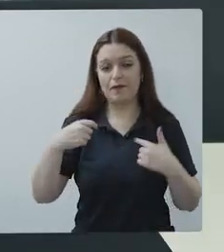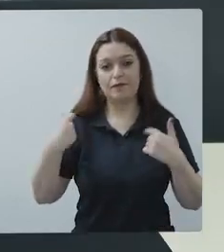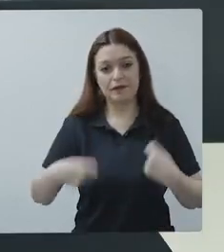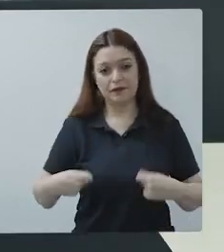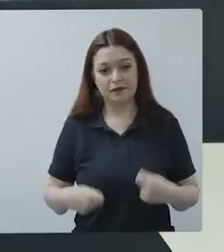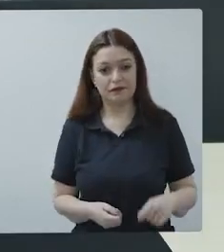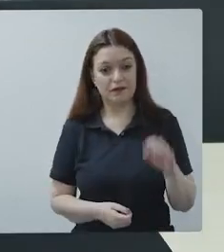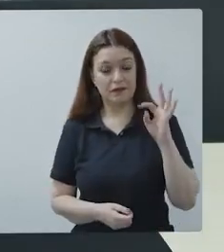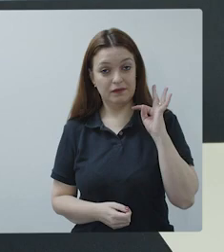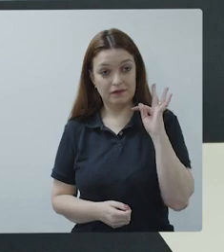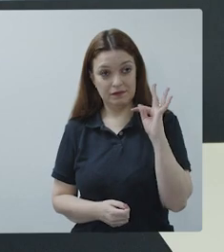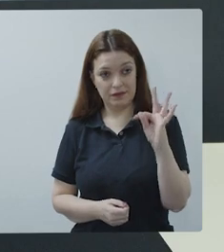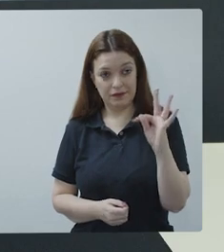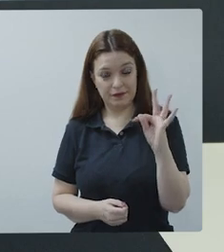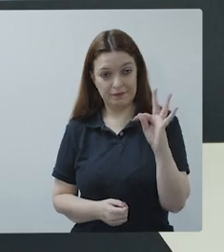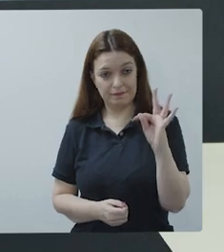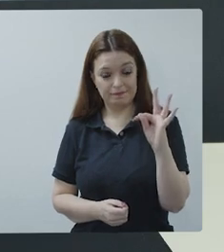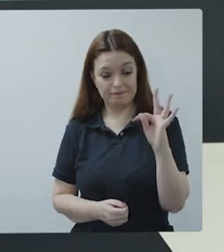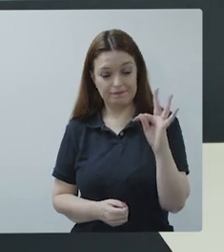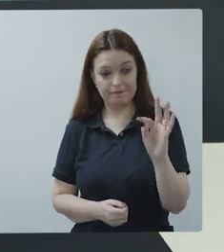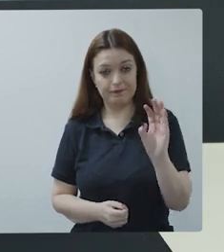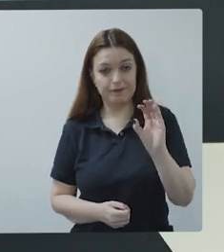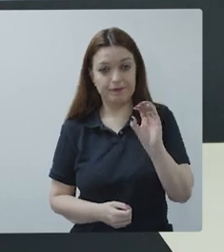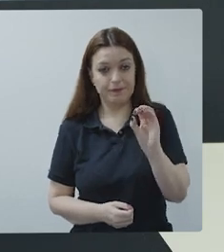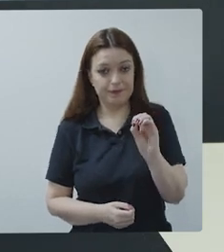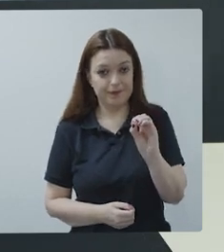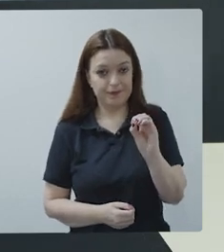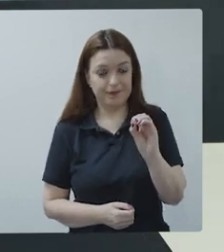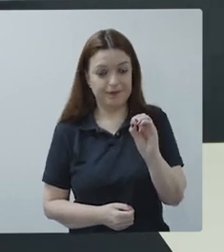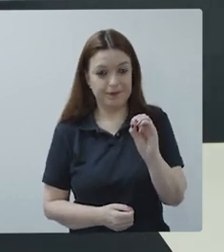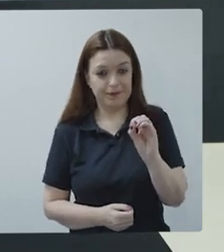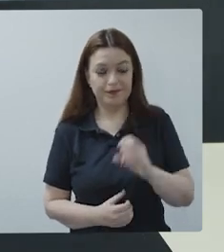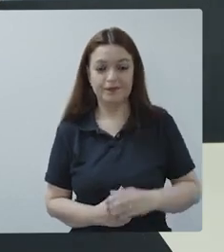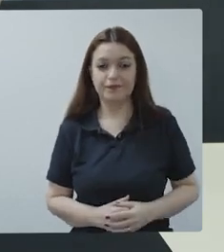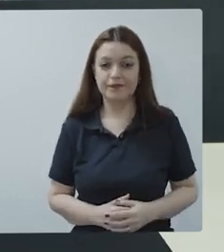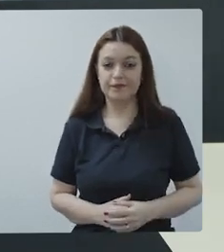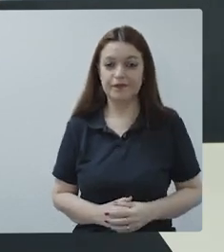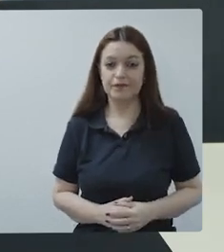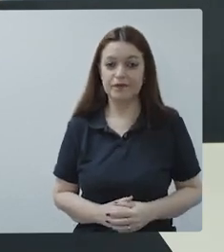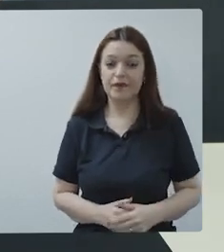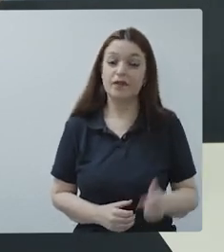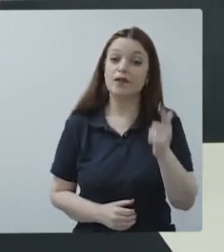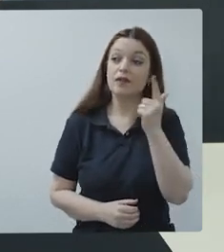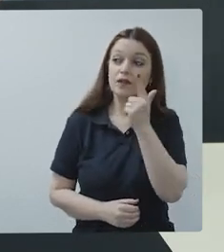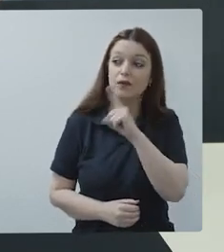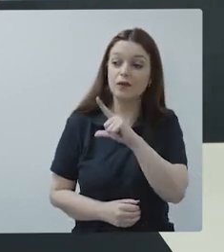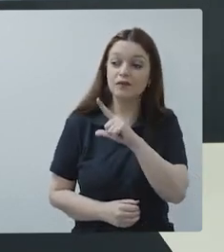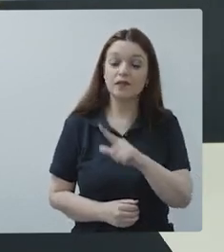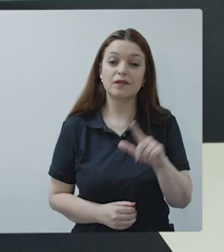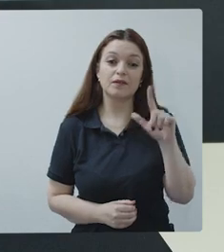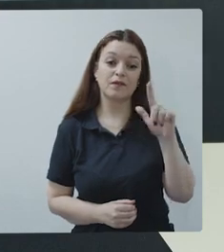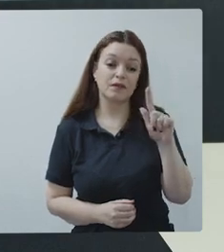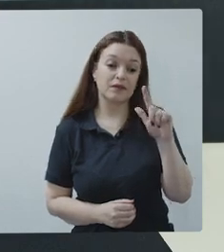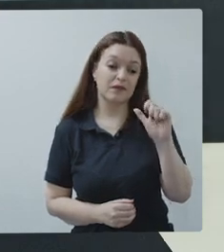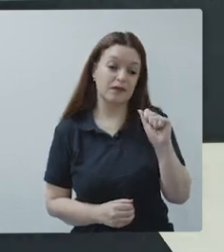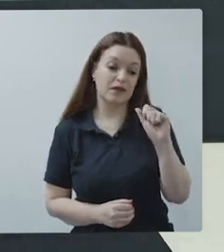T e da letra O. Formamos, então, a